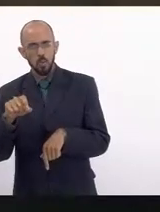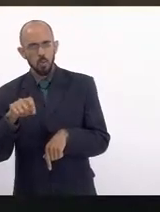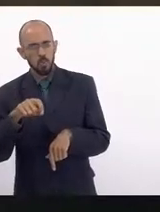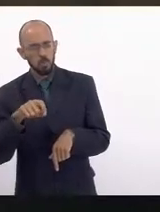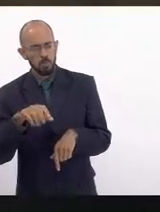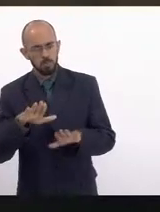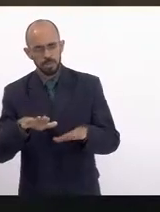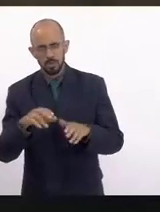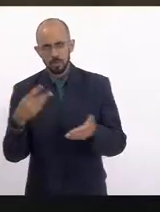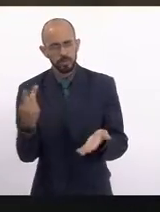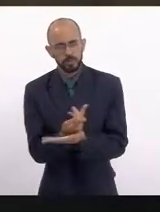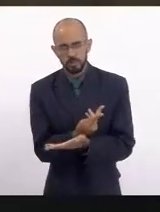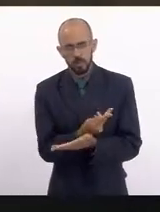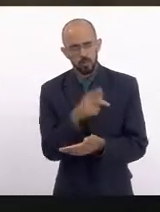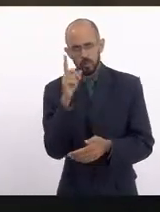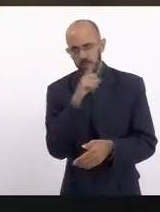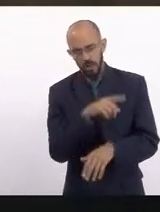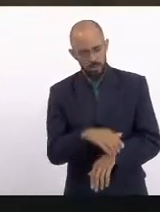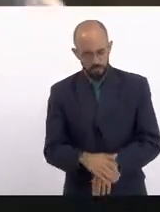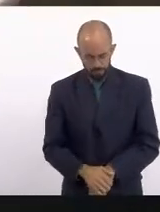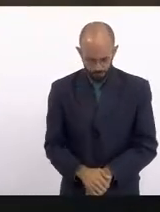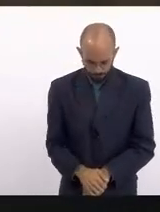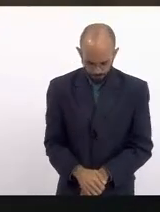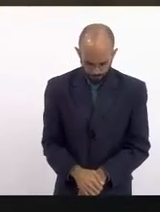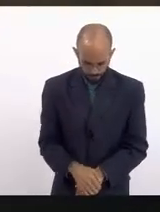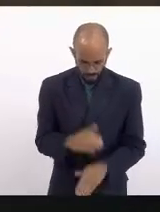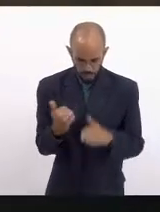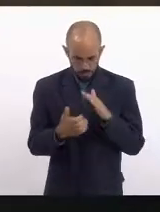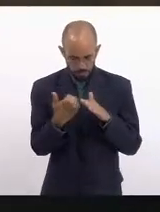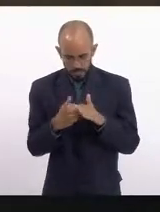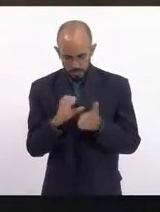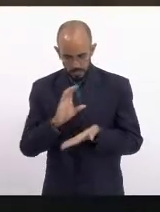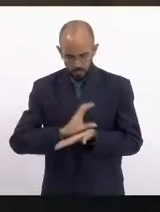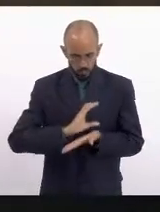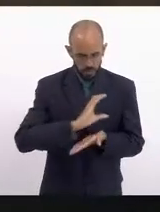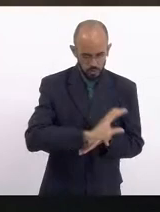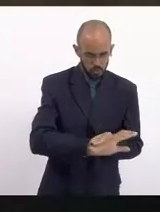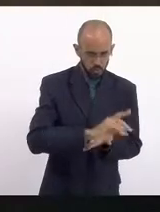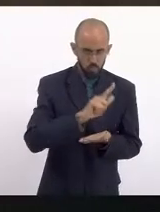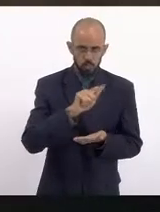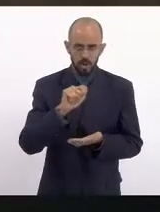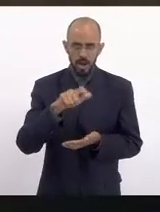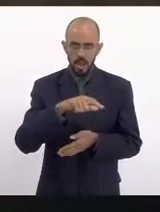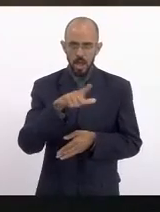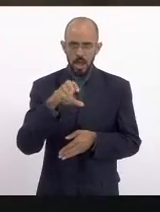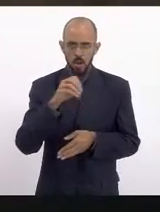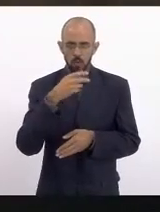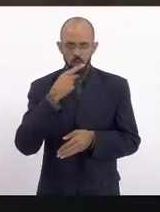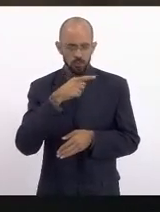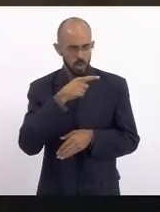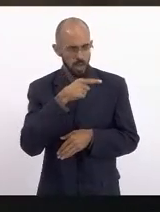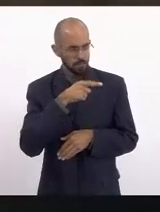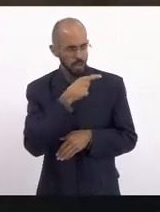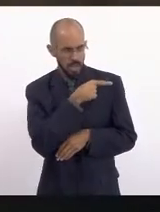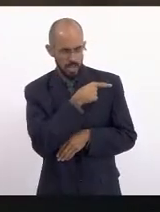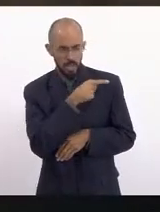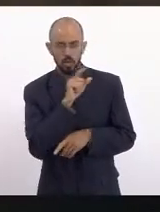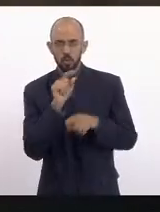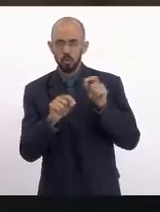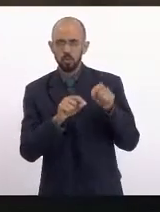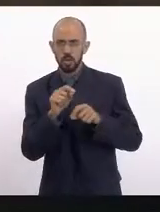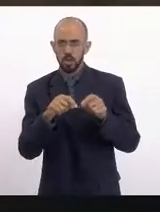então você que pegar uma empresa que investiu que investiu no Galeão e agora fala para o seguinte Olha só